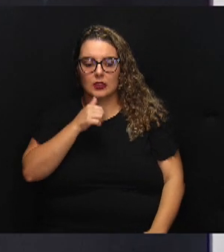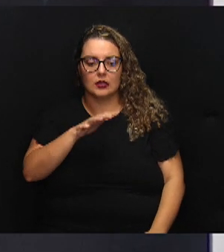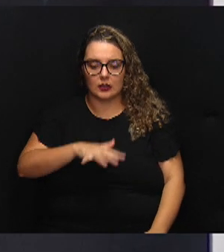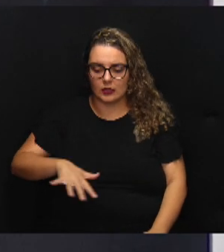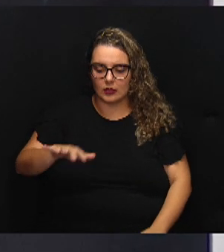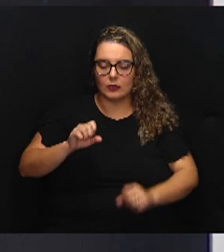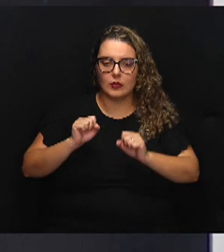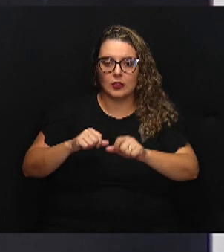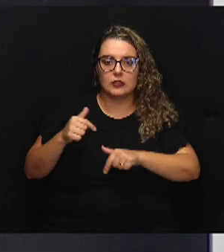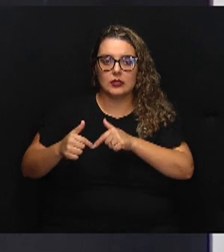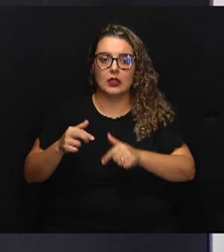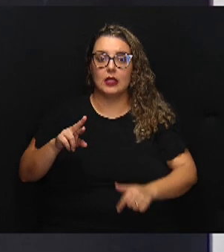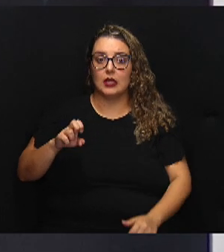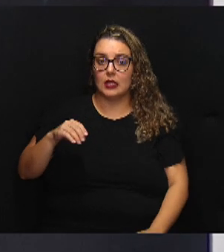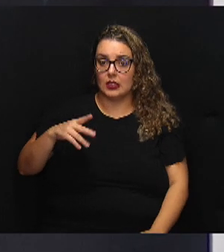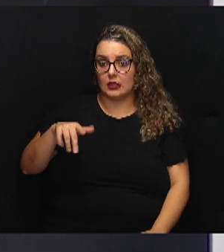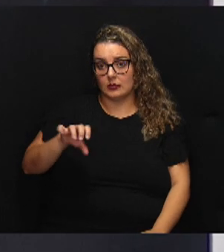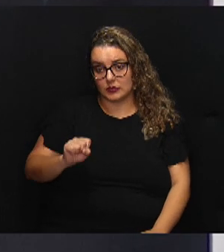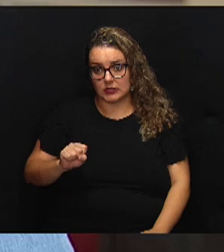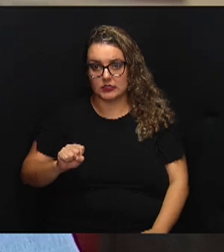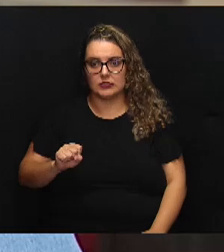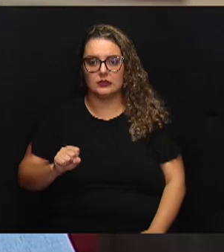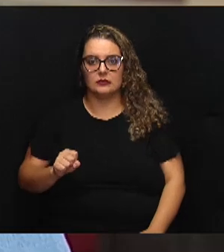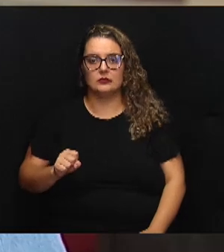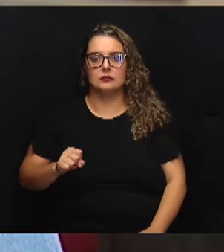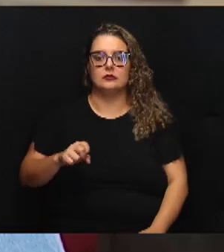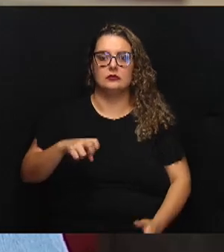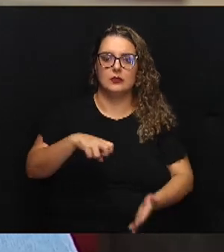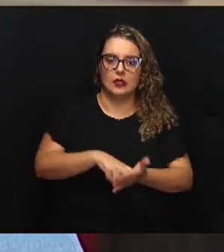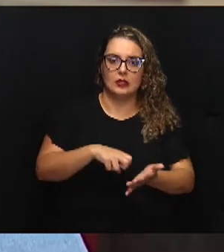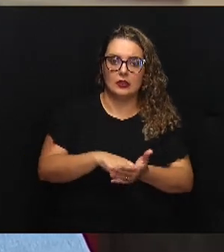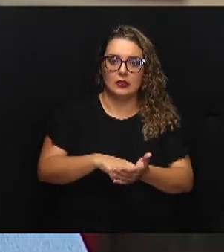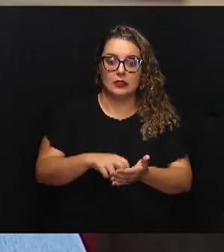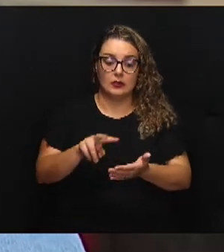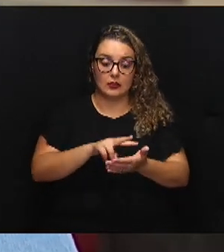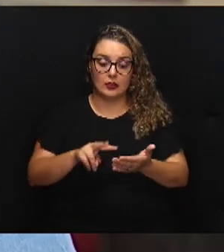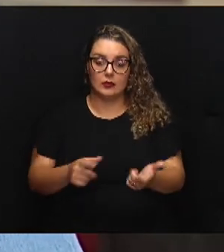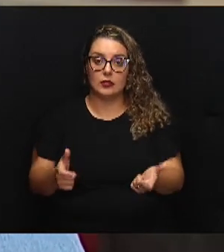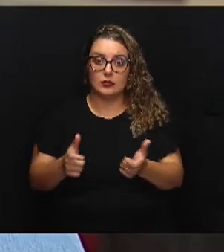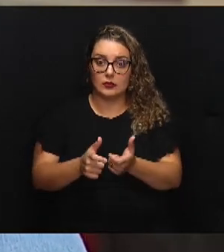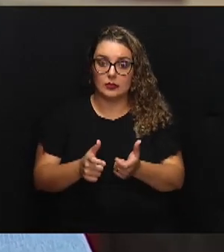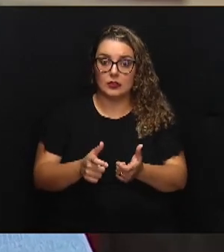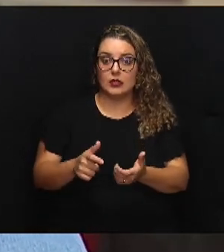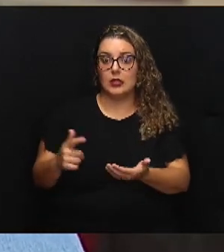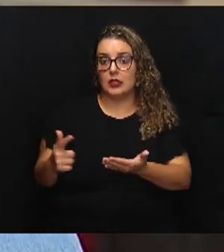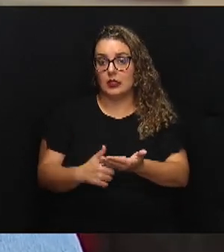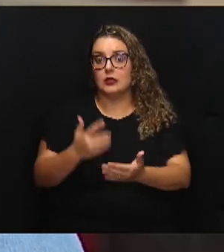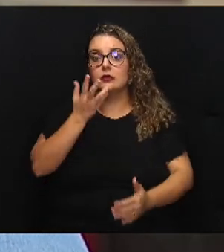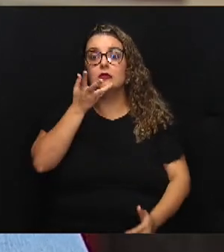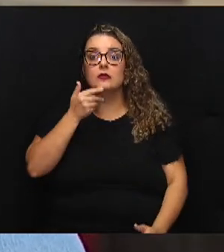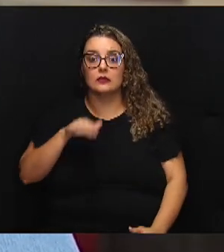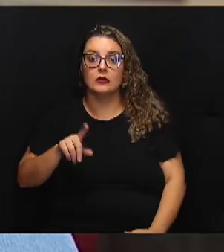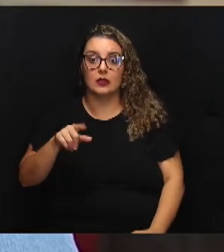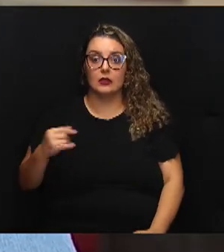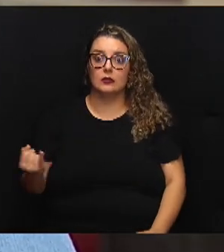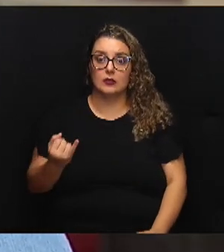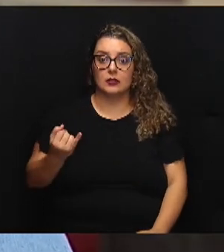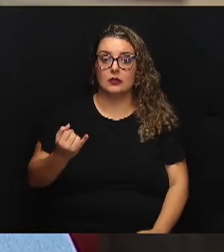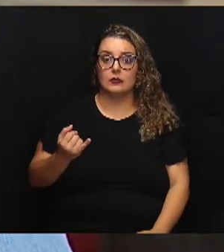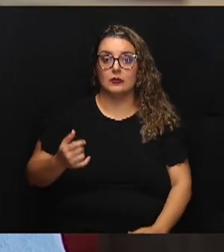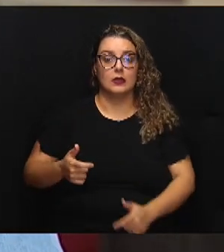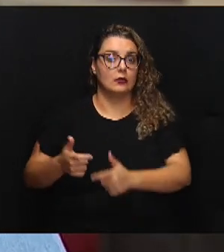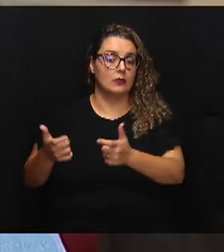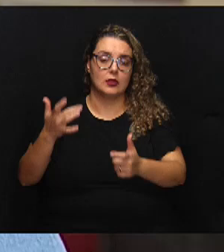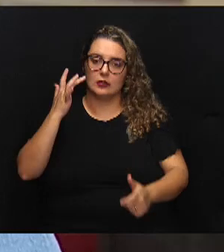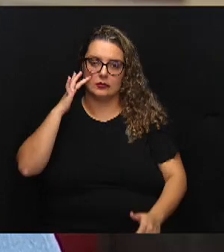a remissão da pena, né, fazer a leitura para que tenha remissão da pena, e livros infantis são muito importantes porque muitas nem sabem ler e